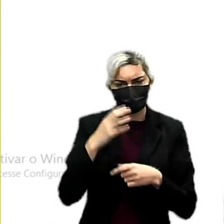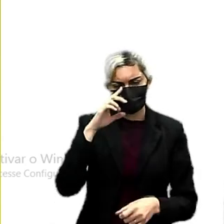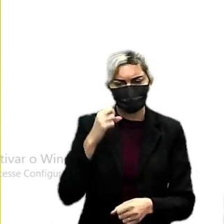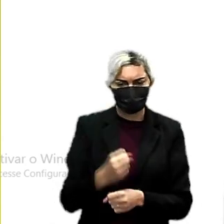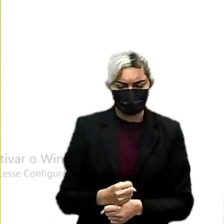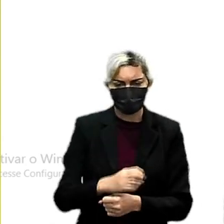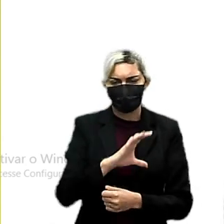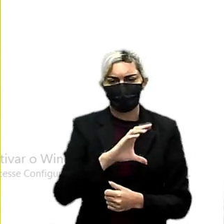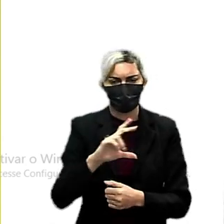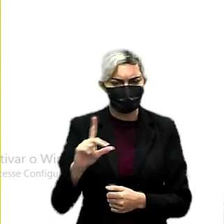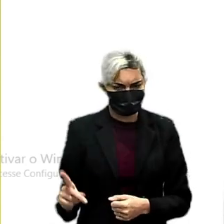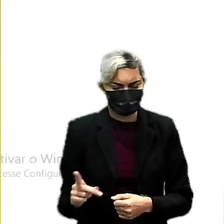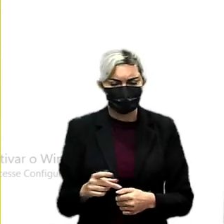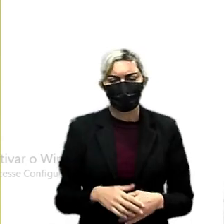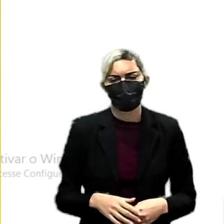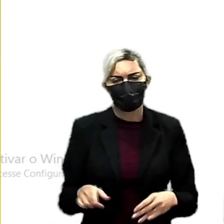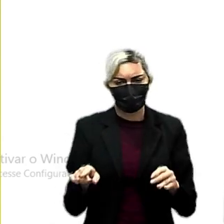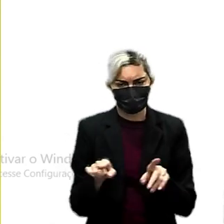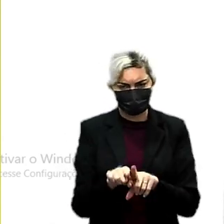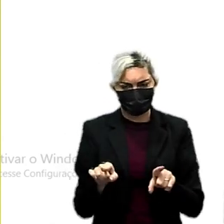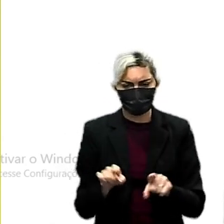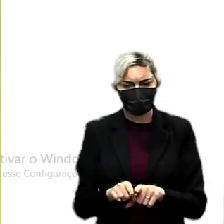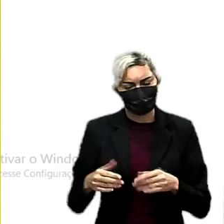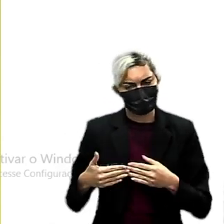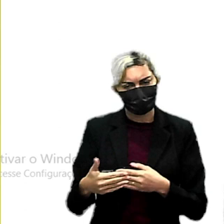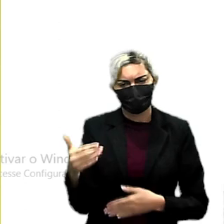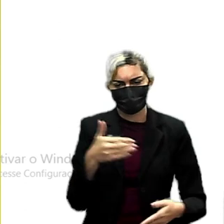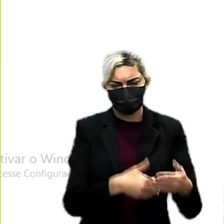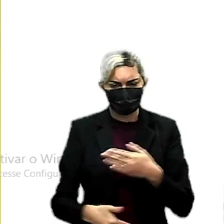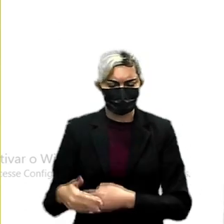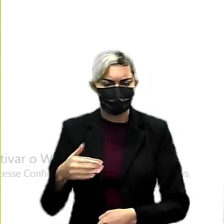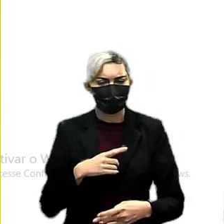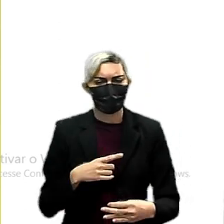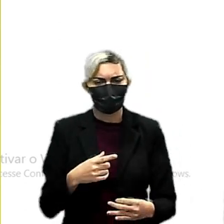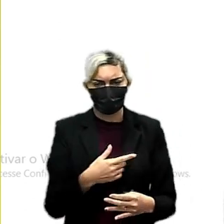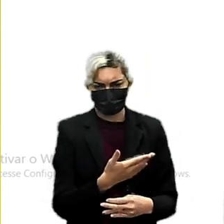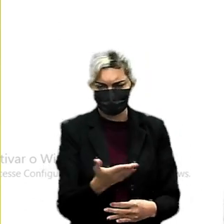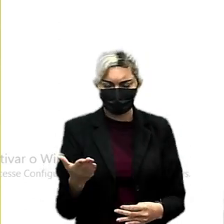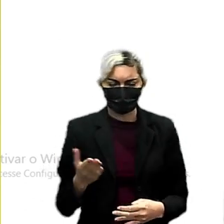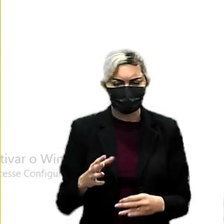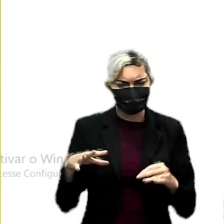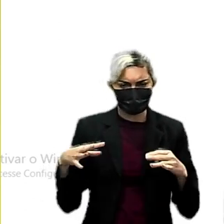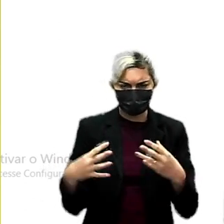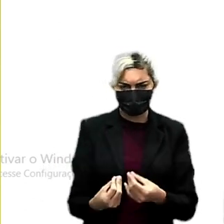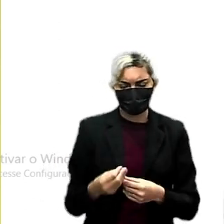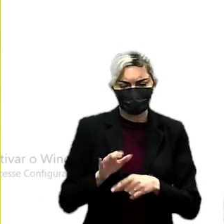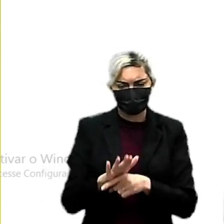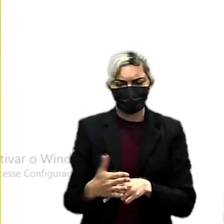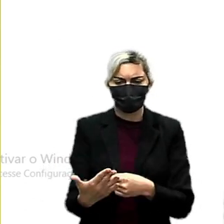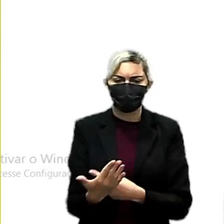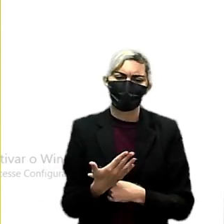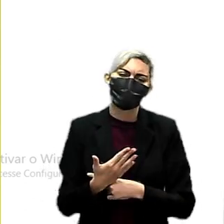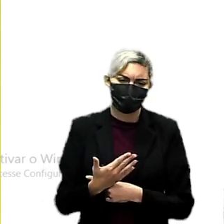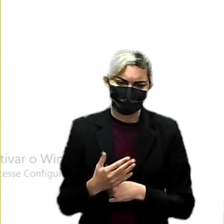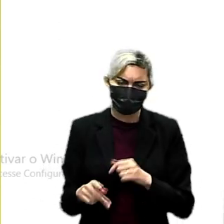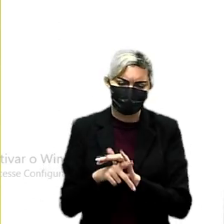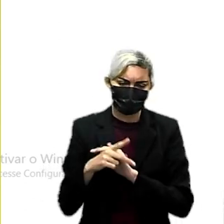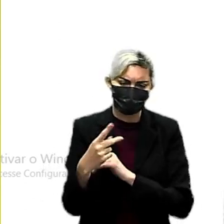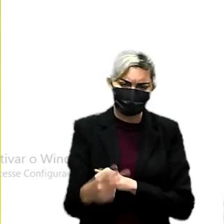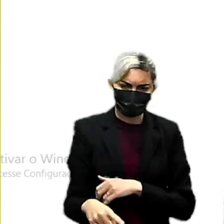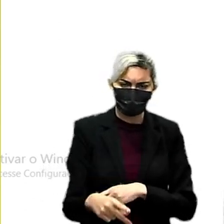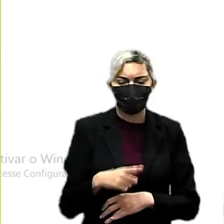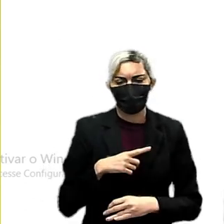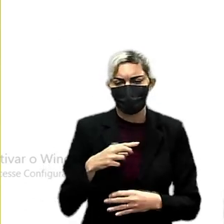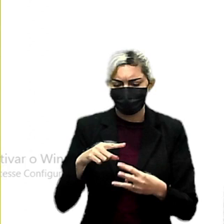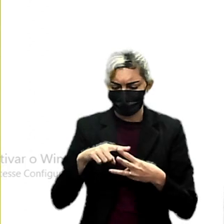supervisão, coordenador, também precisa participar. E o nível operacional, que são todos os outros colaboradores que fazem parte. Ou seja,